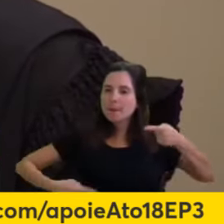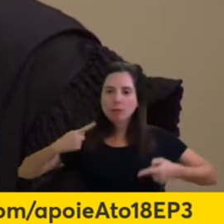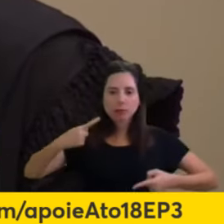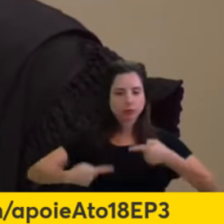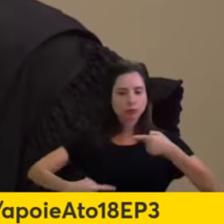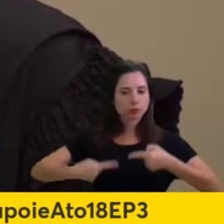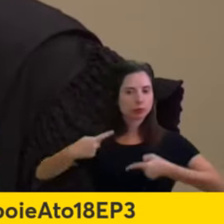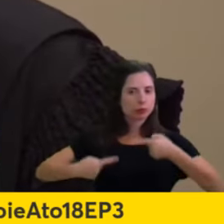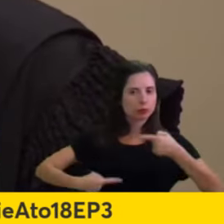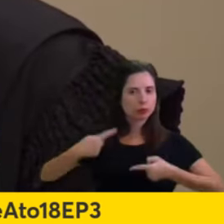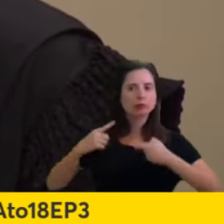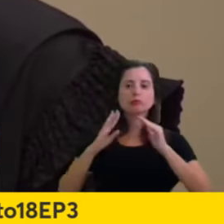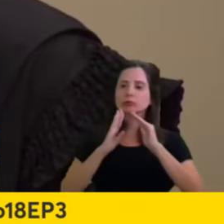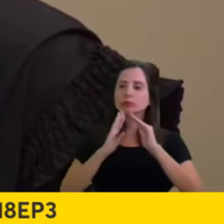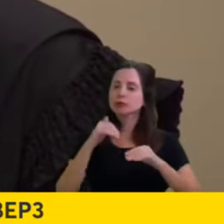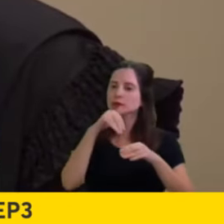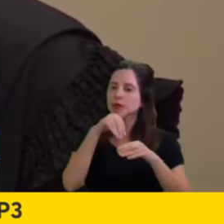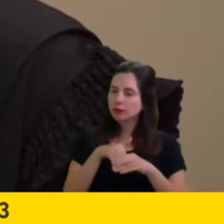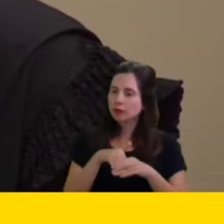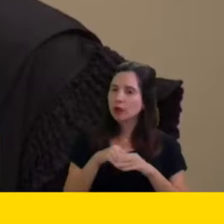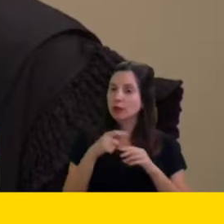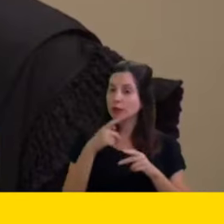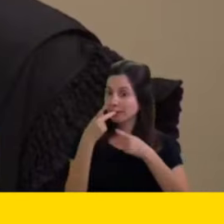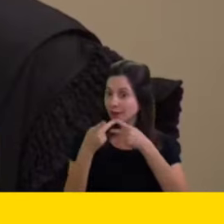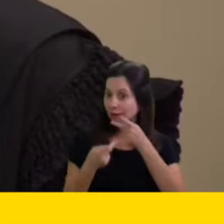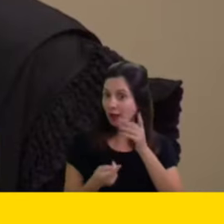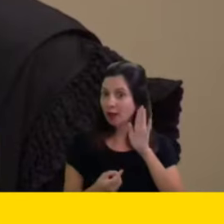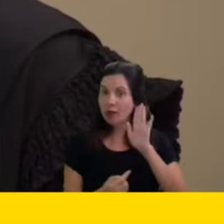pedido explícito de votos e cito